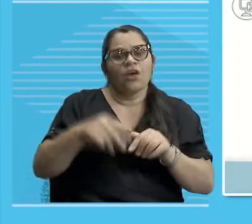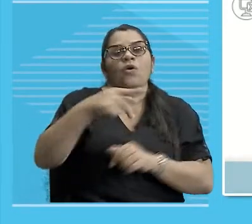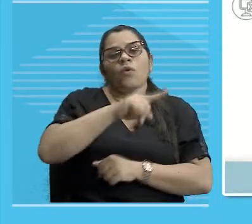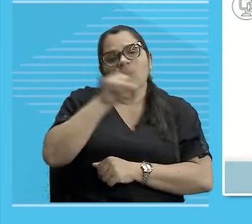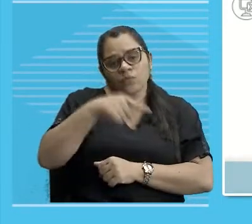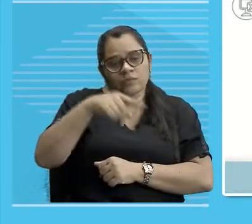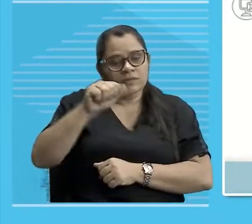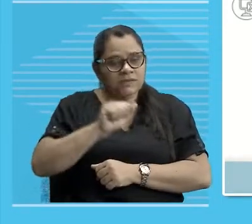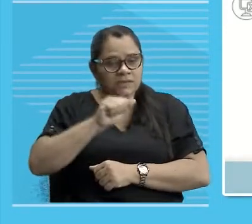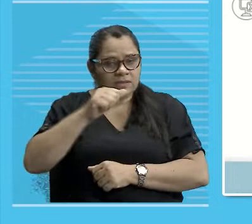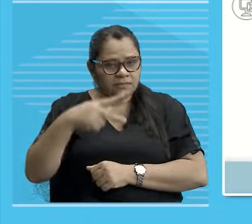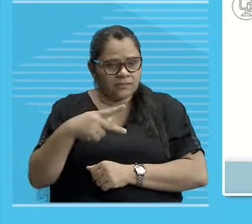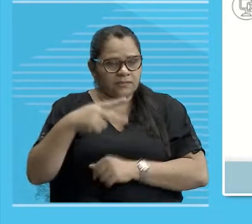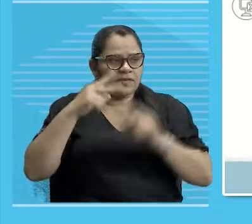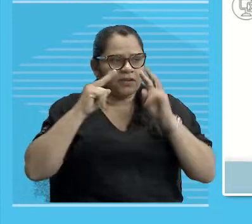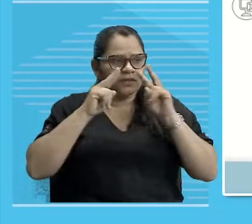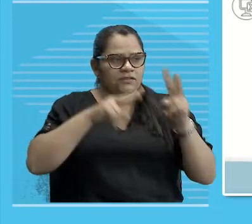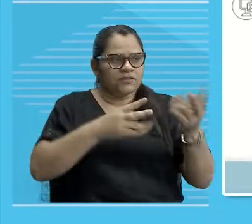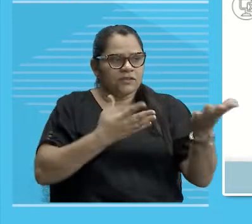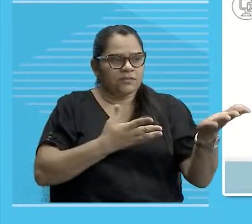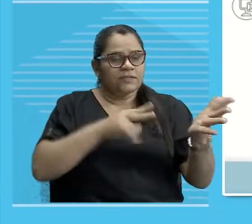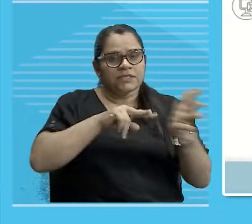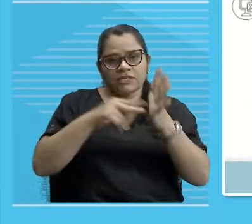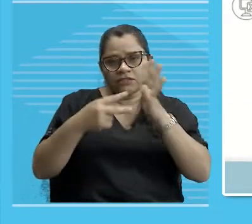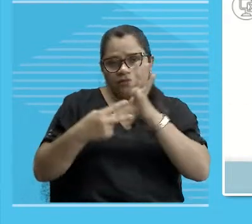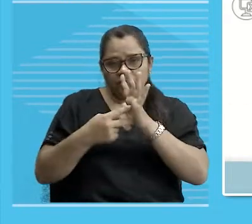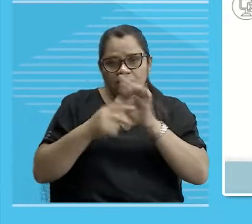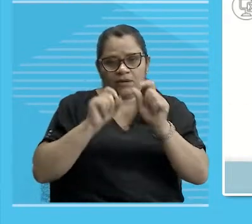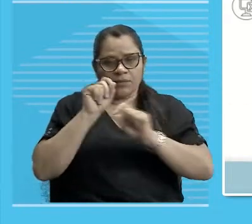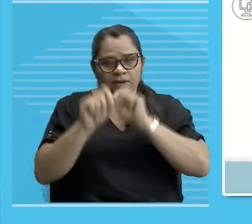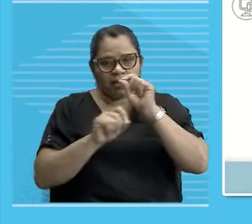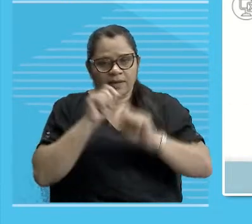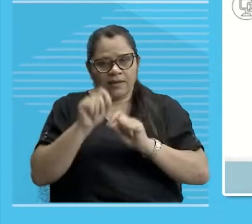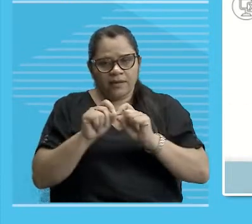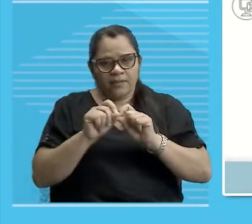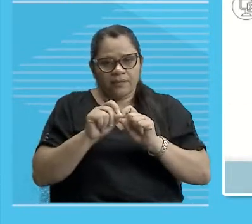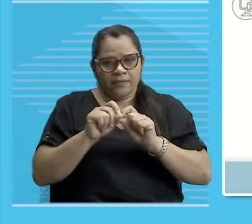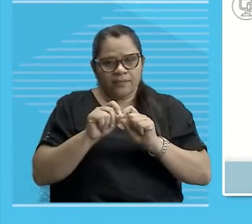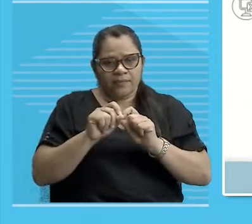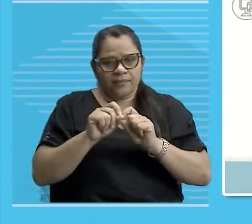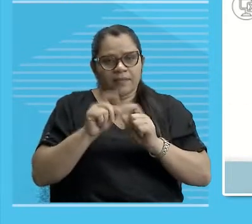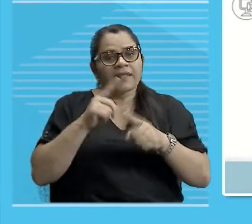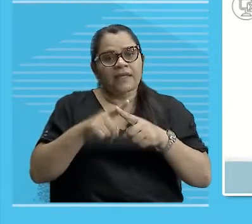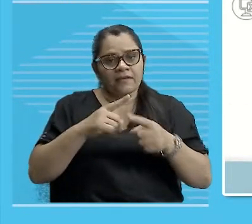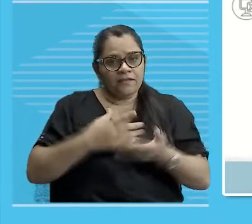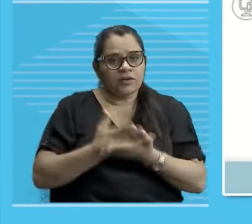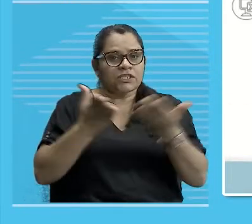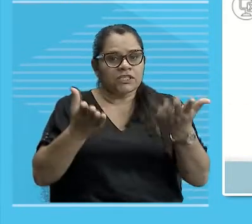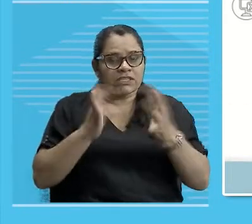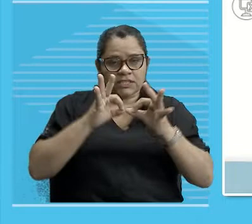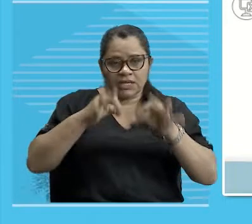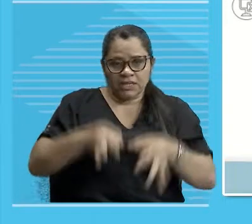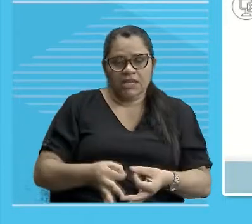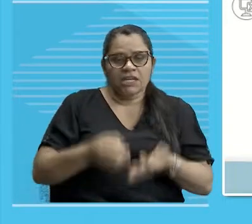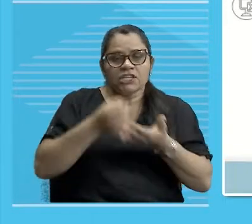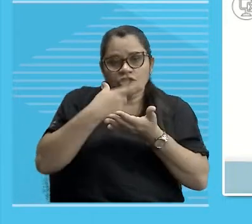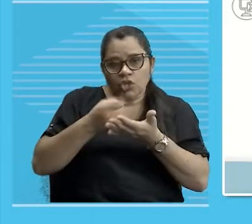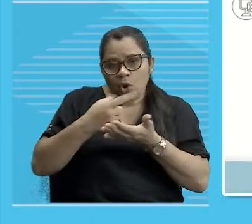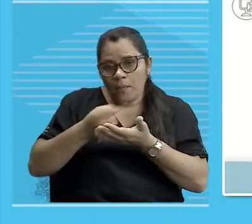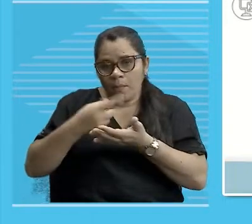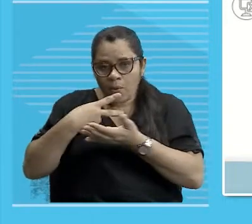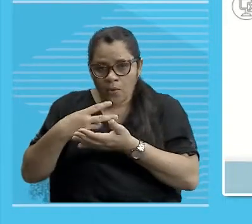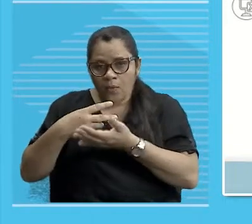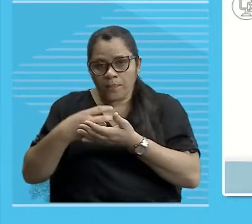caras aí. Então, isso significa que você, com certeza, já ingeriu esses rapazes